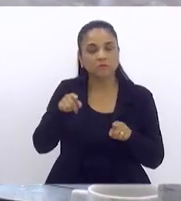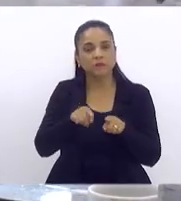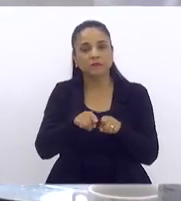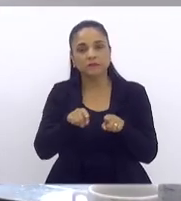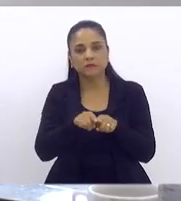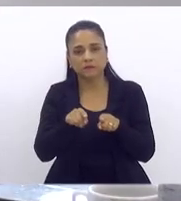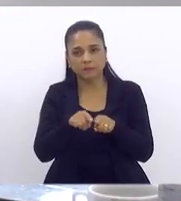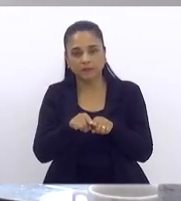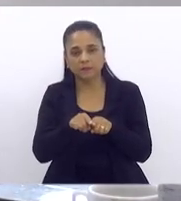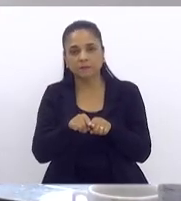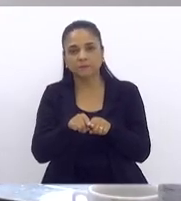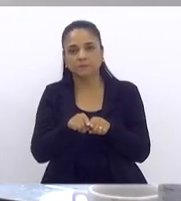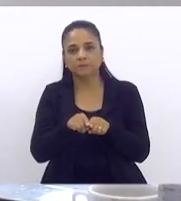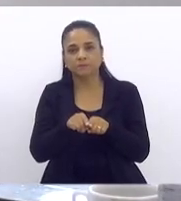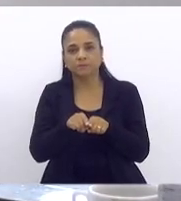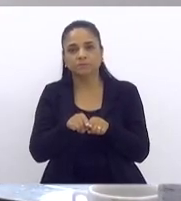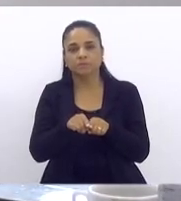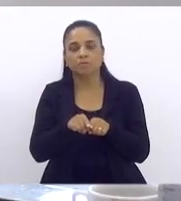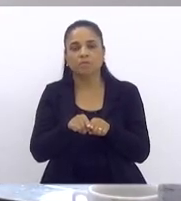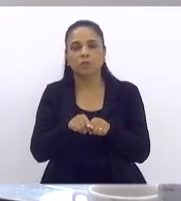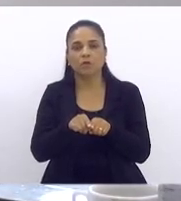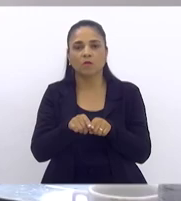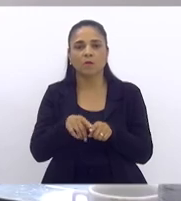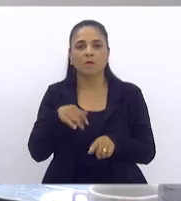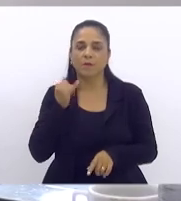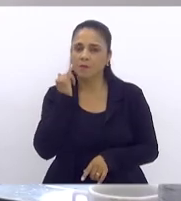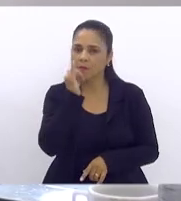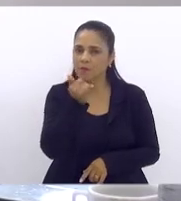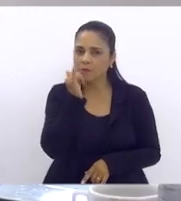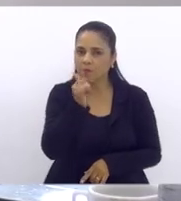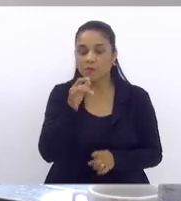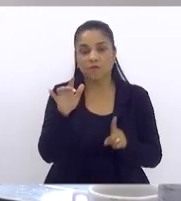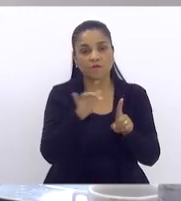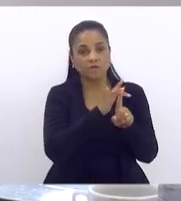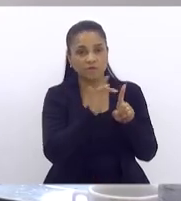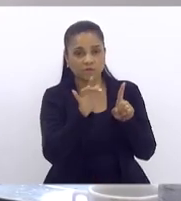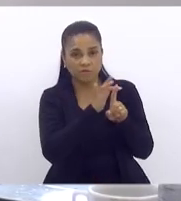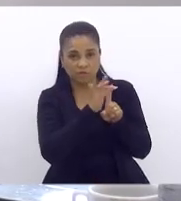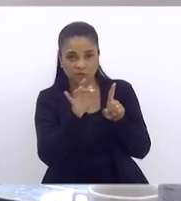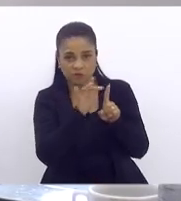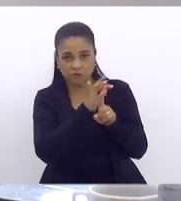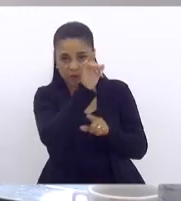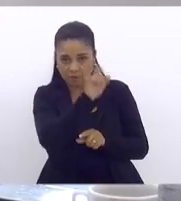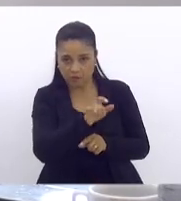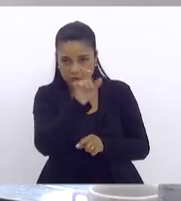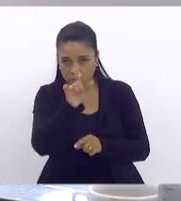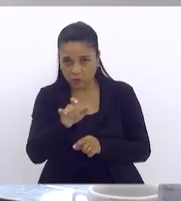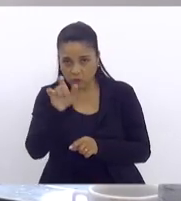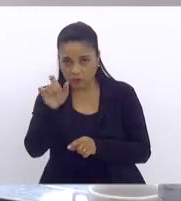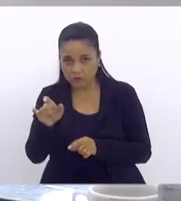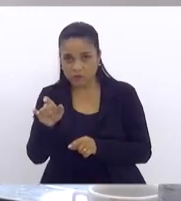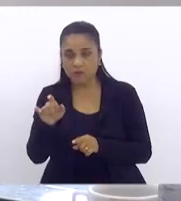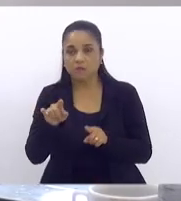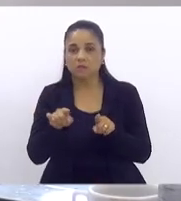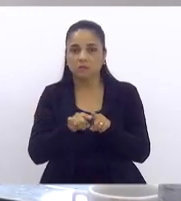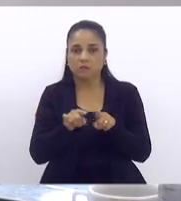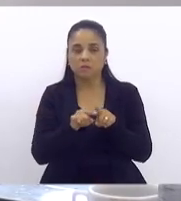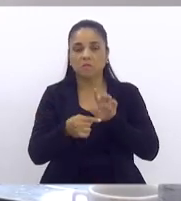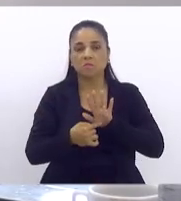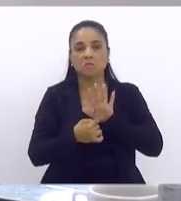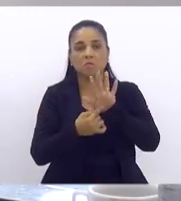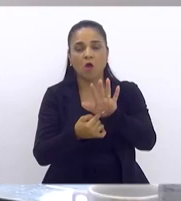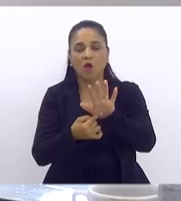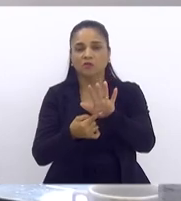também o depoimento de vítimas que, de certa maneira, servem como metonímia desse